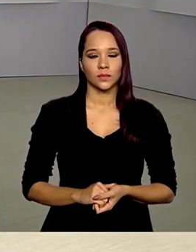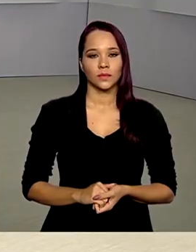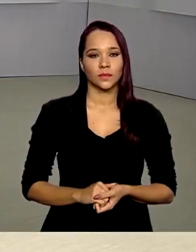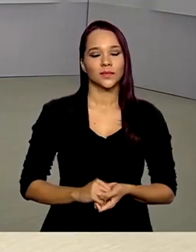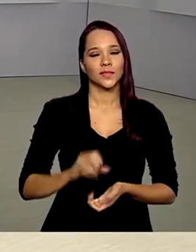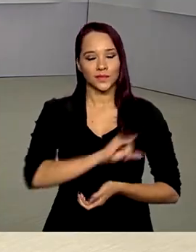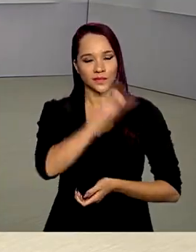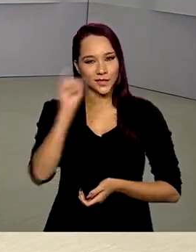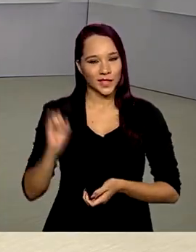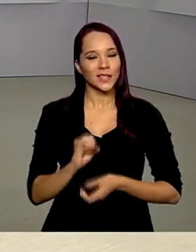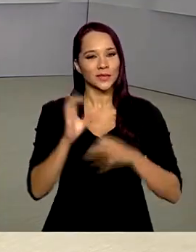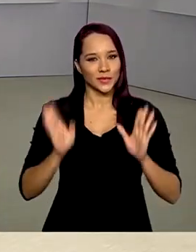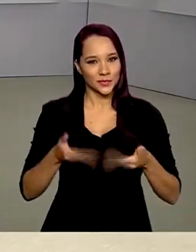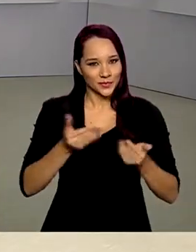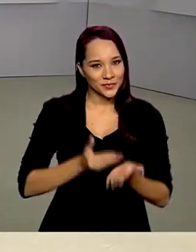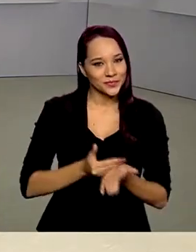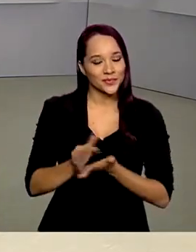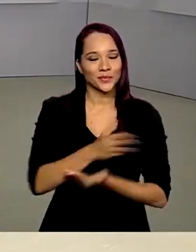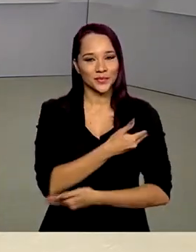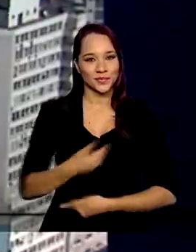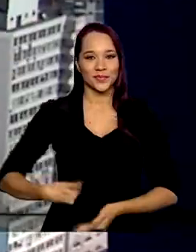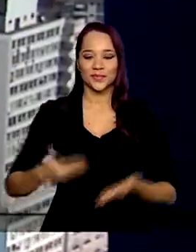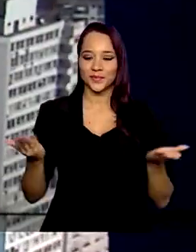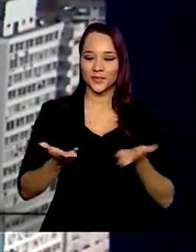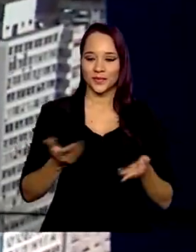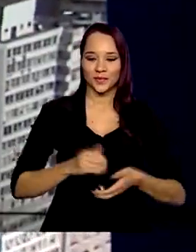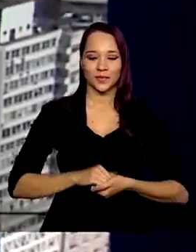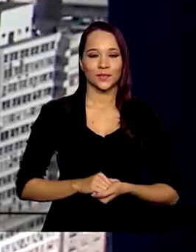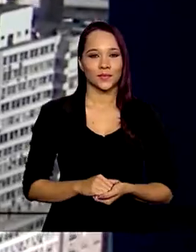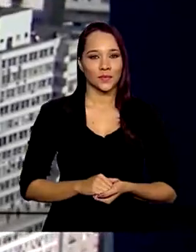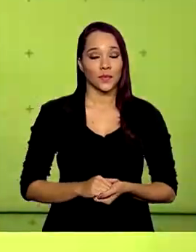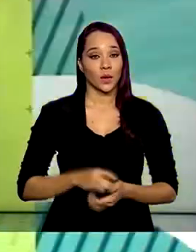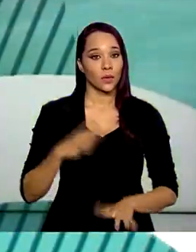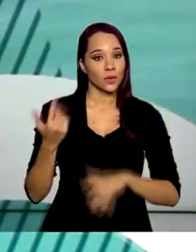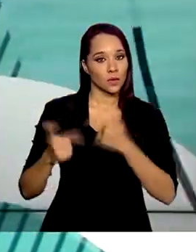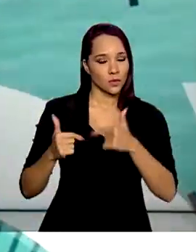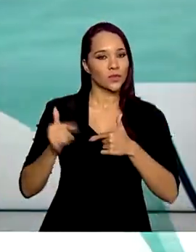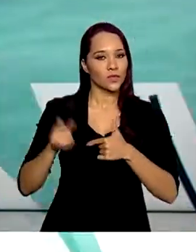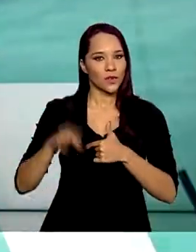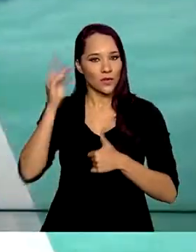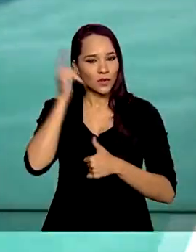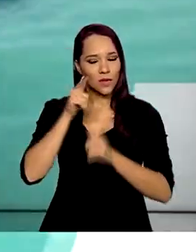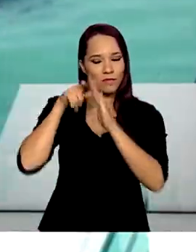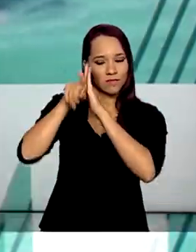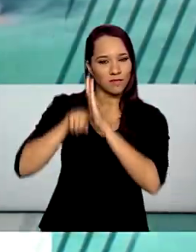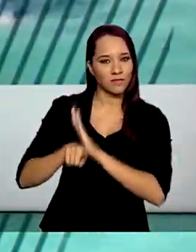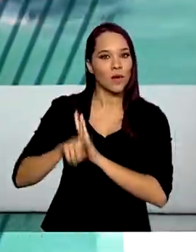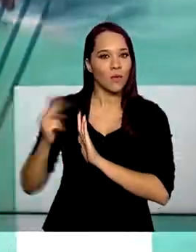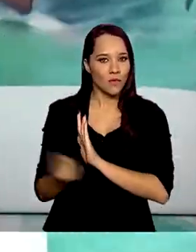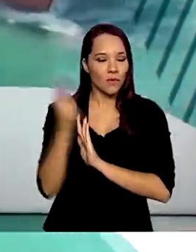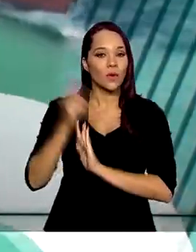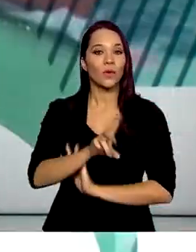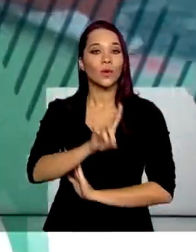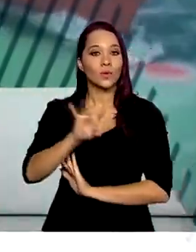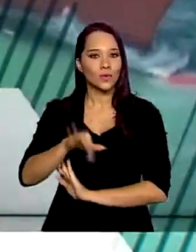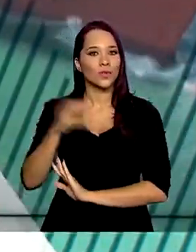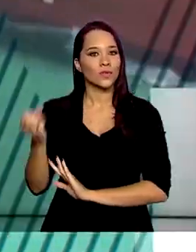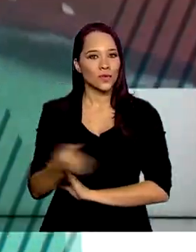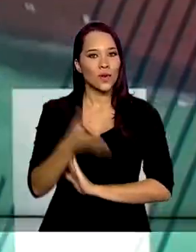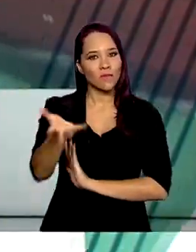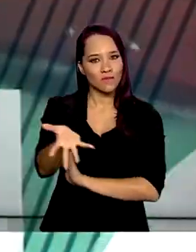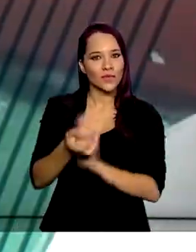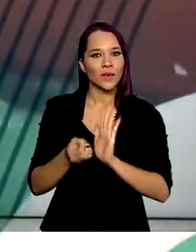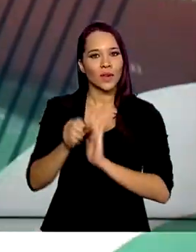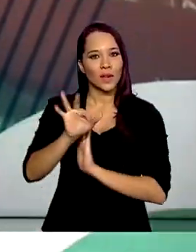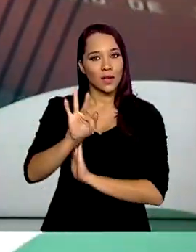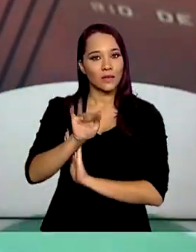Olá, estamos no ar com o Governo Agora. O trabalhador já pode consultar o valor e a data do novo saque